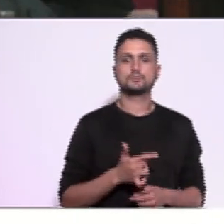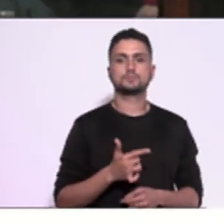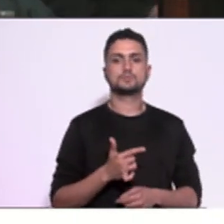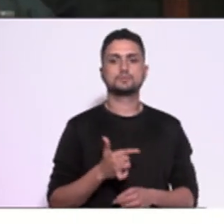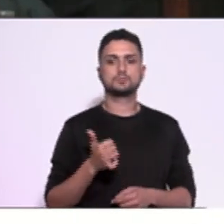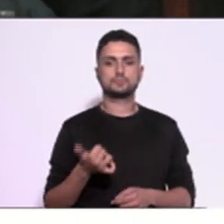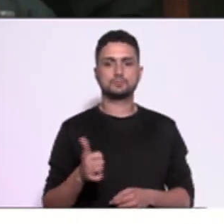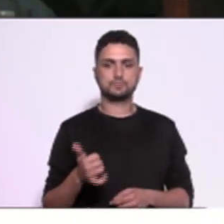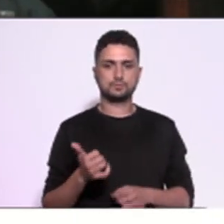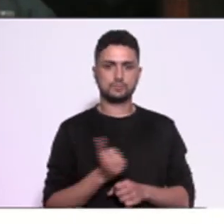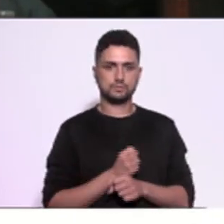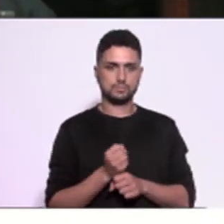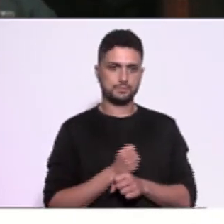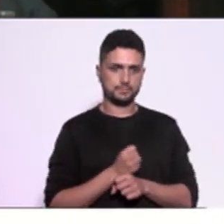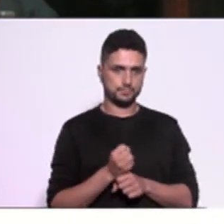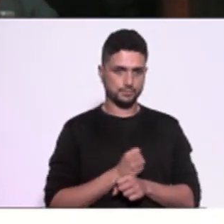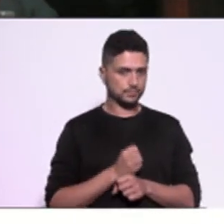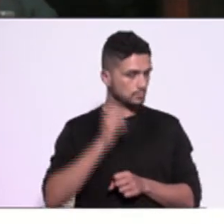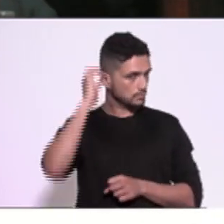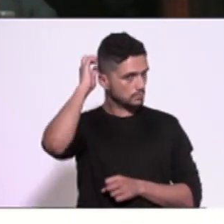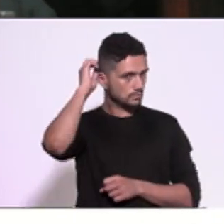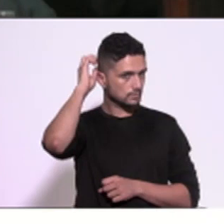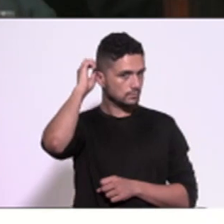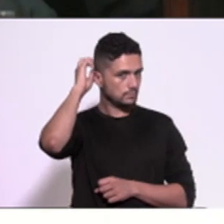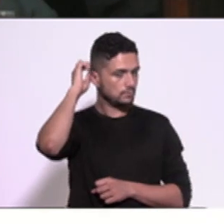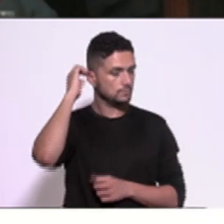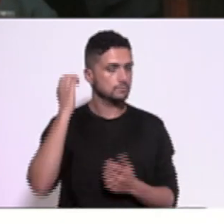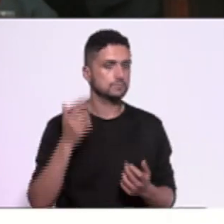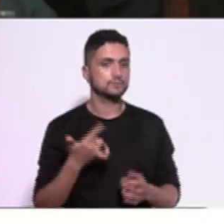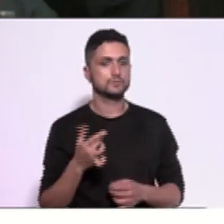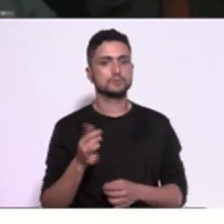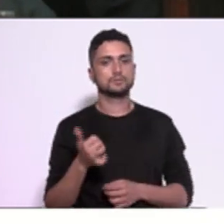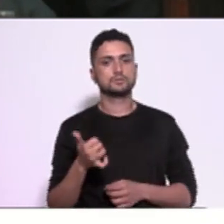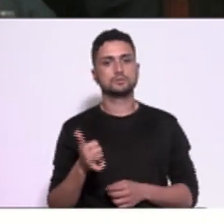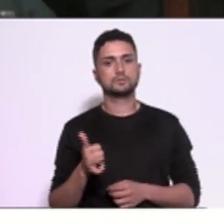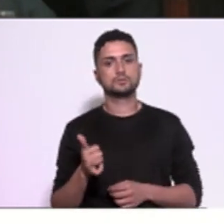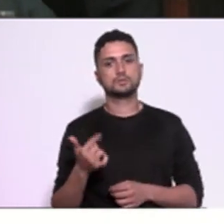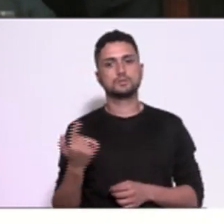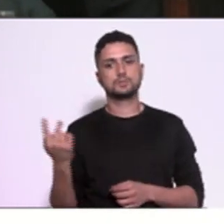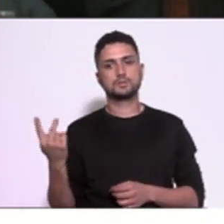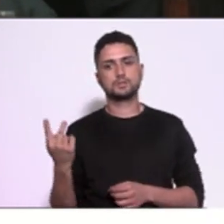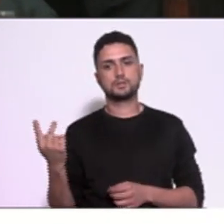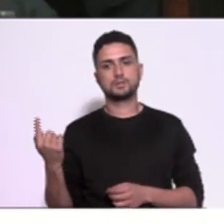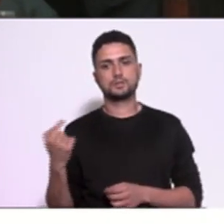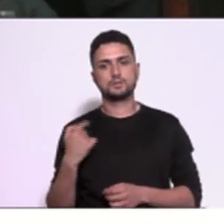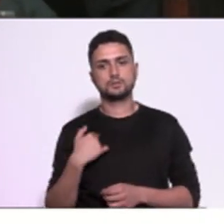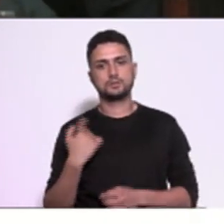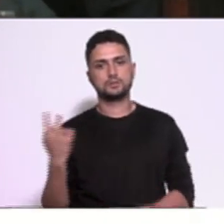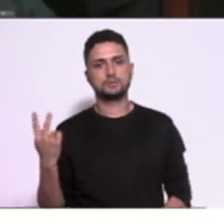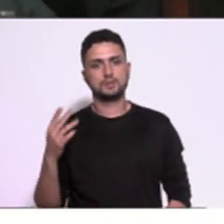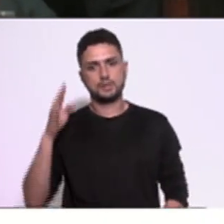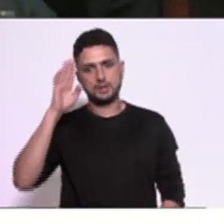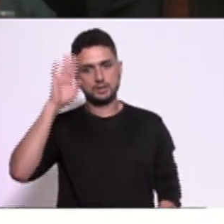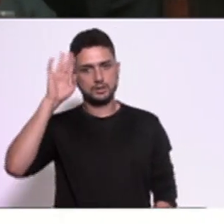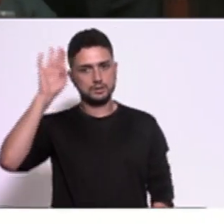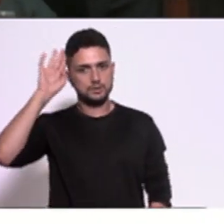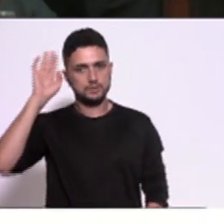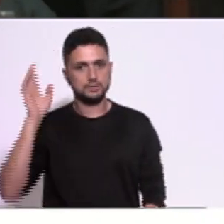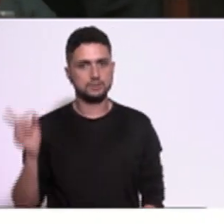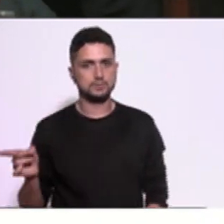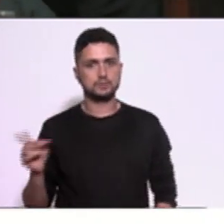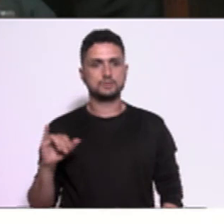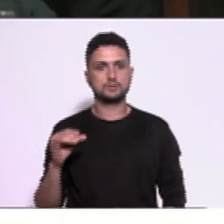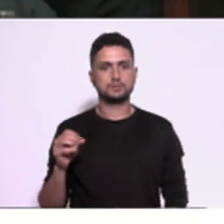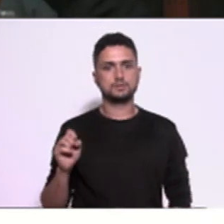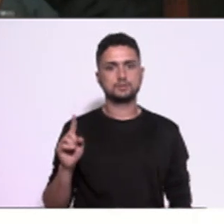anos, dos quais talvez eu e aqui o nosso acadêmico José Murilo de